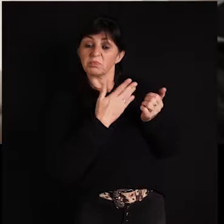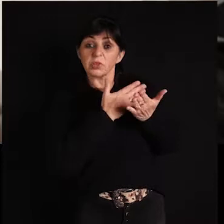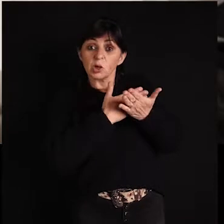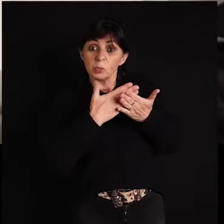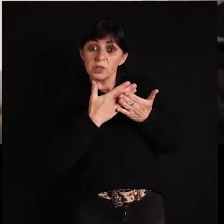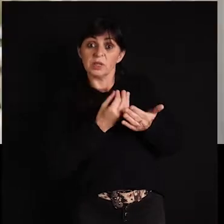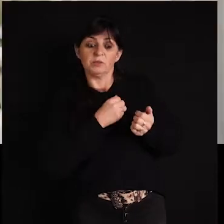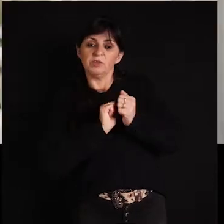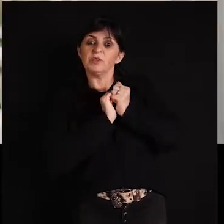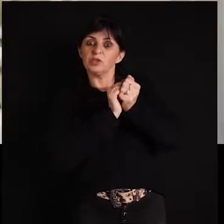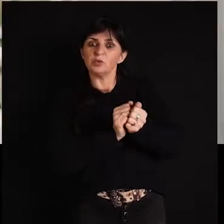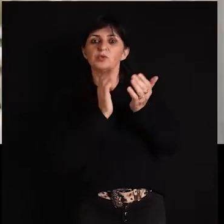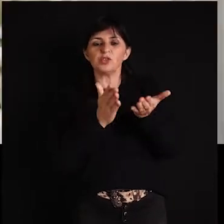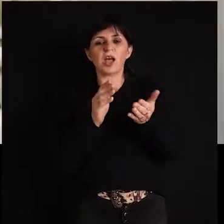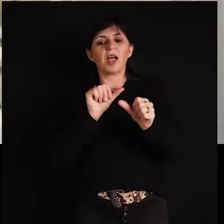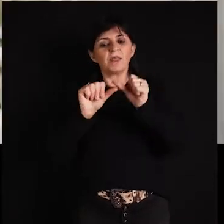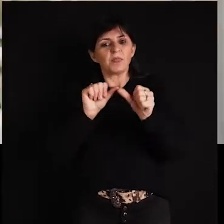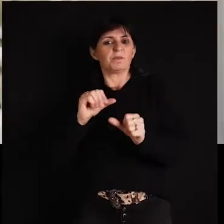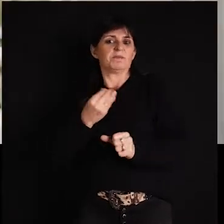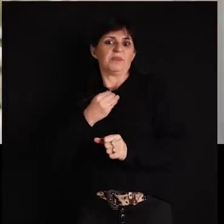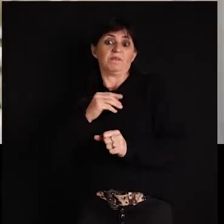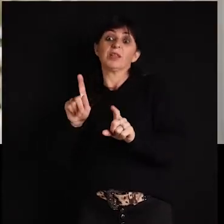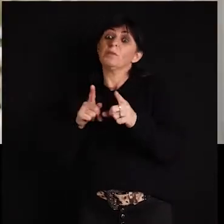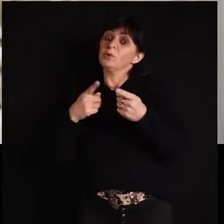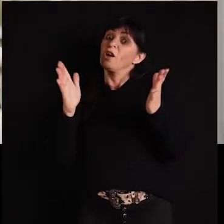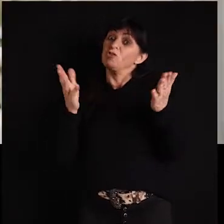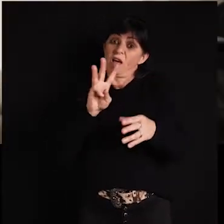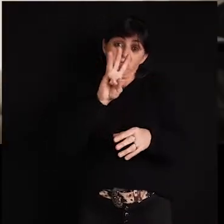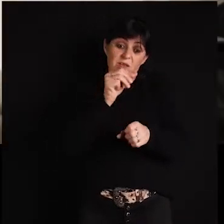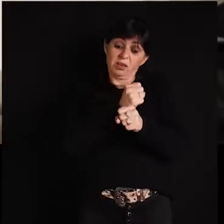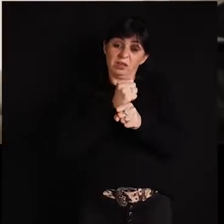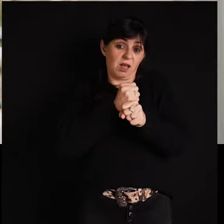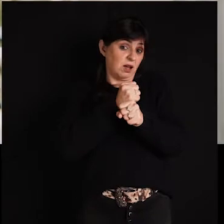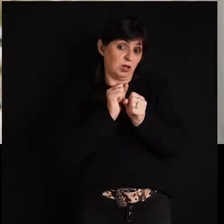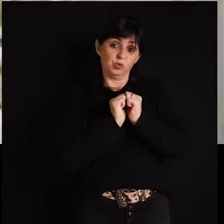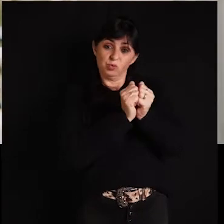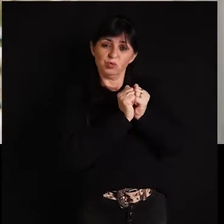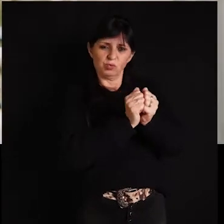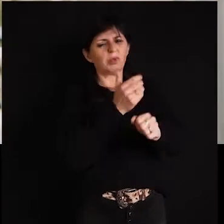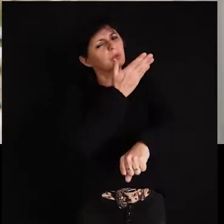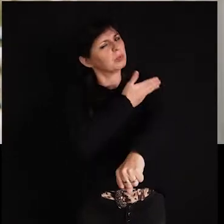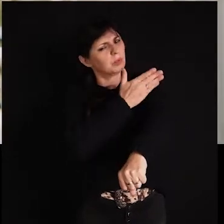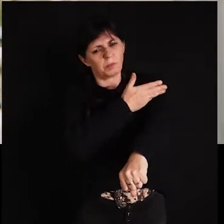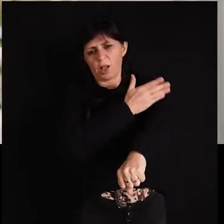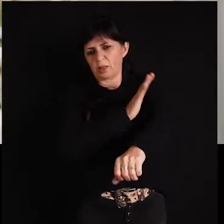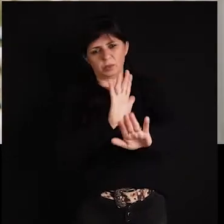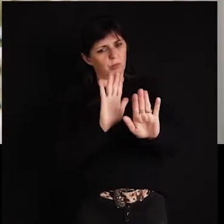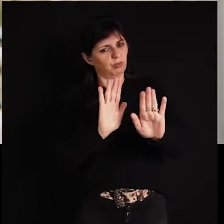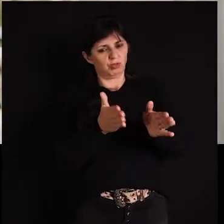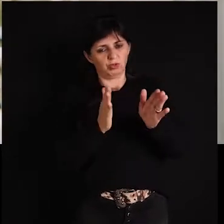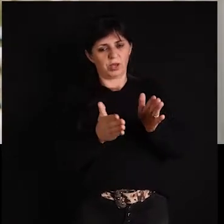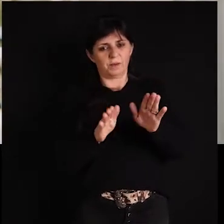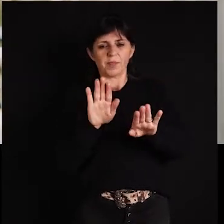já me tornei músico. Então ela desde cedo, né? Estamos 30 anos junto e a gente se acostumou também. Tanto que às vezes